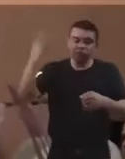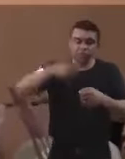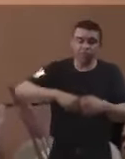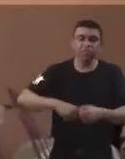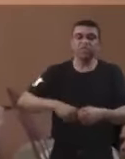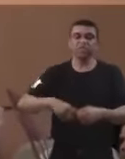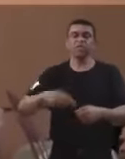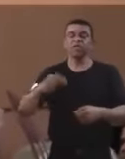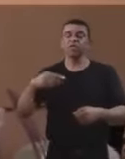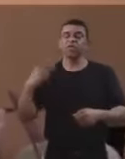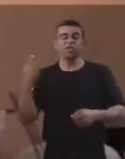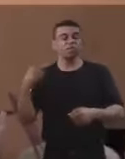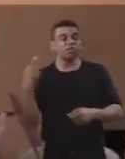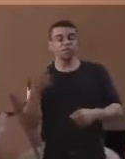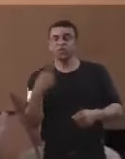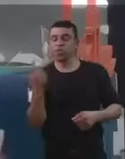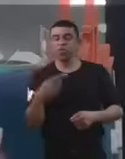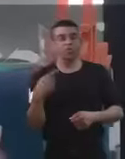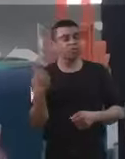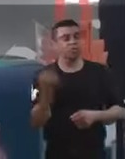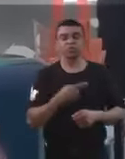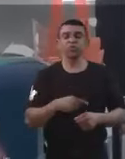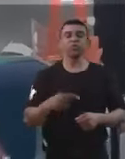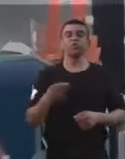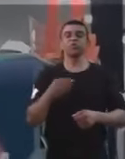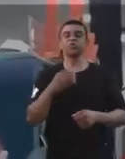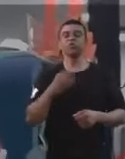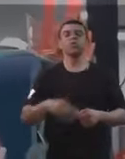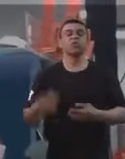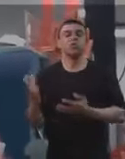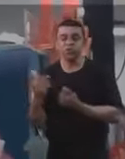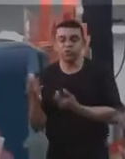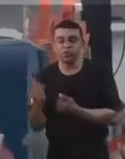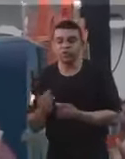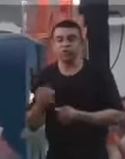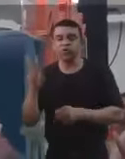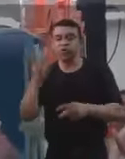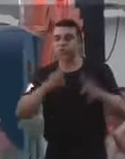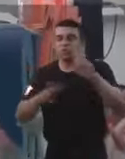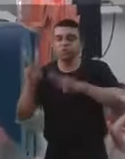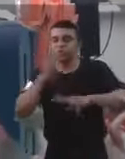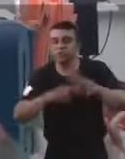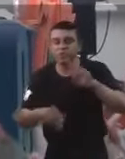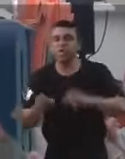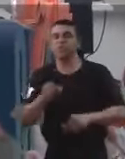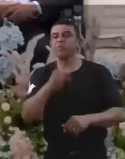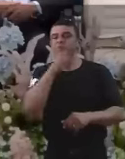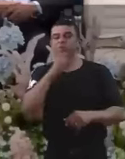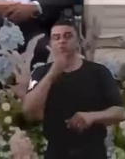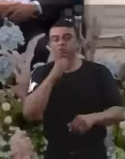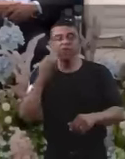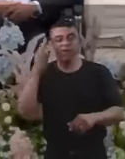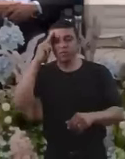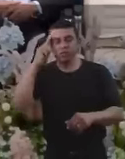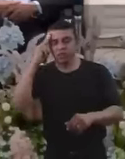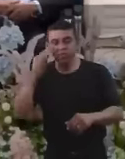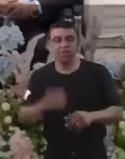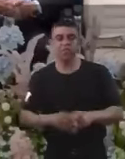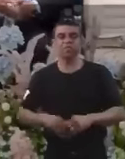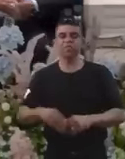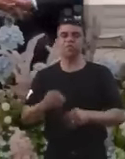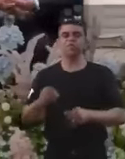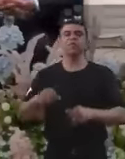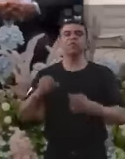jovens terão visões, vossos velhos sonharão, escravos e livres, todos cheios